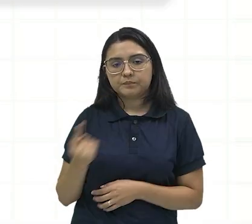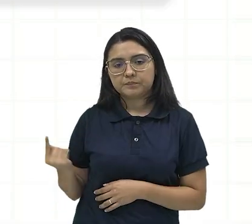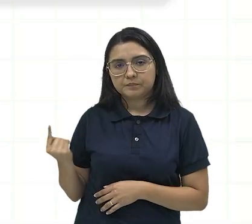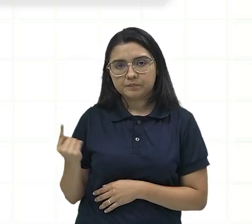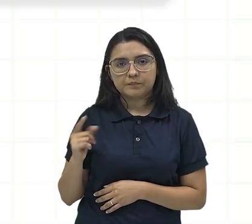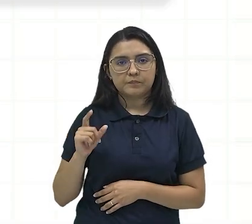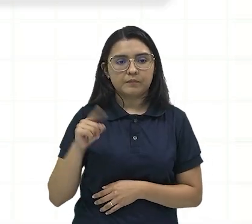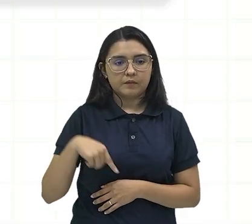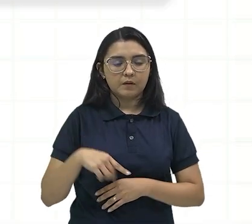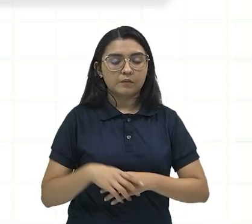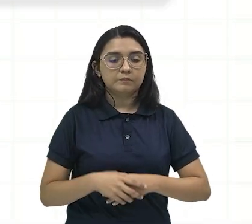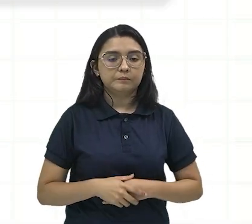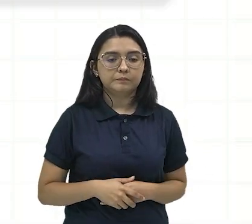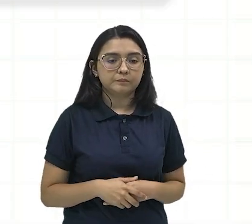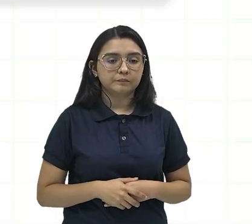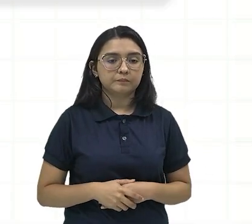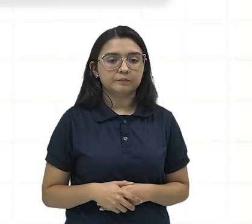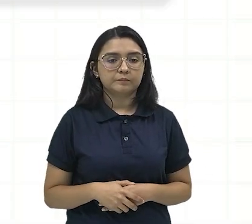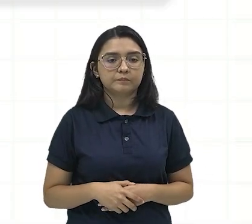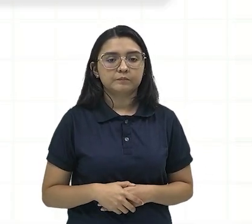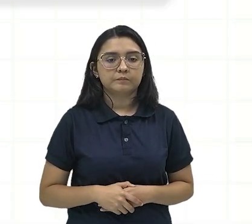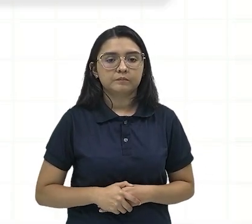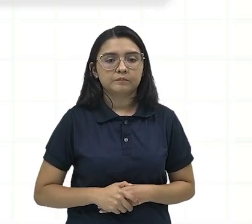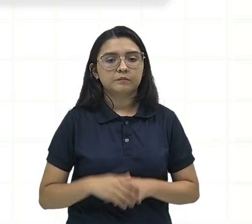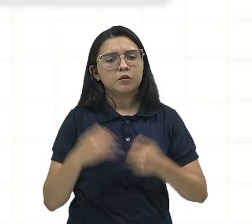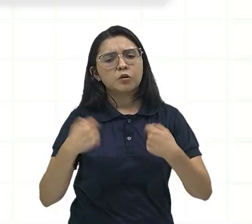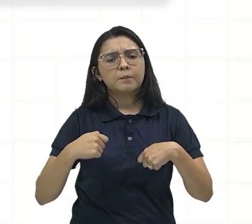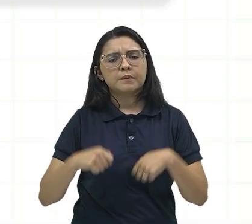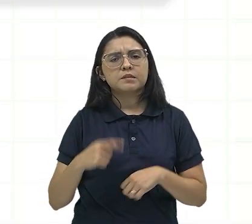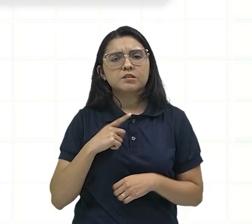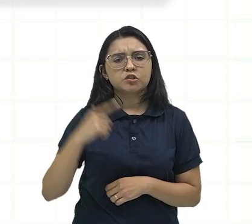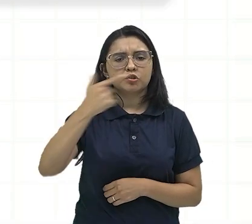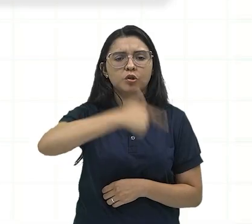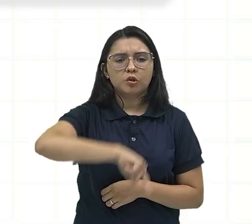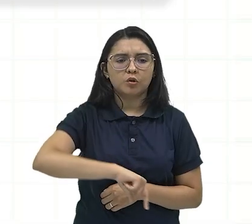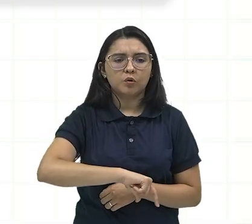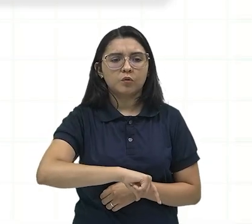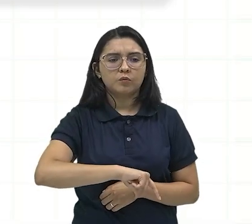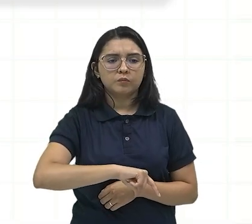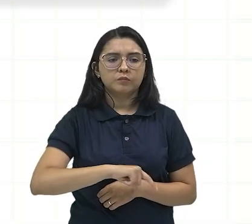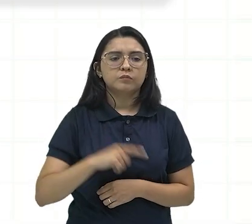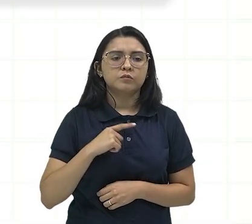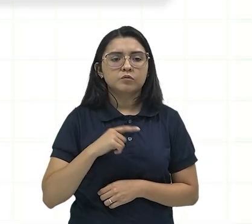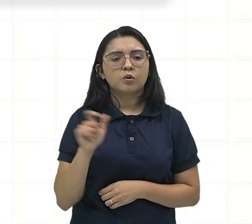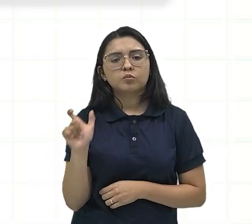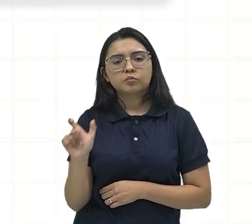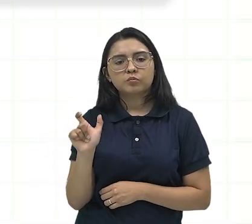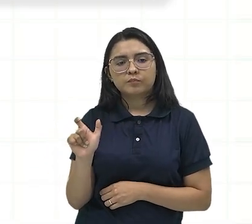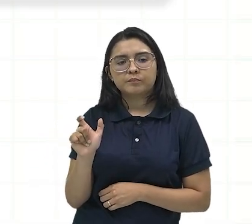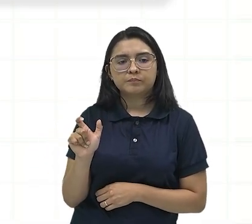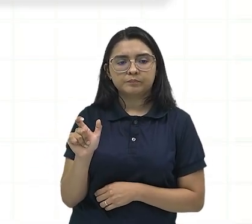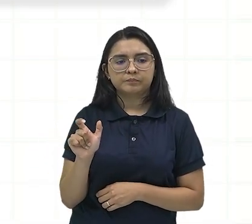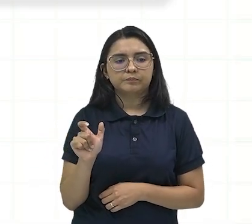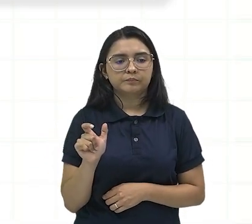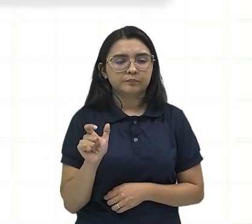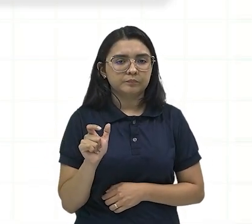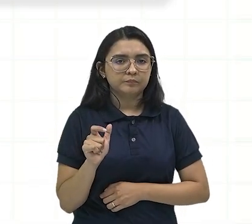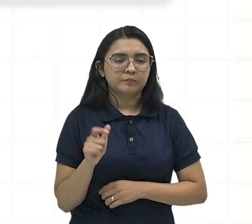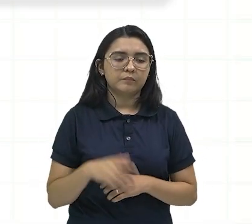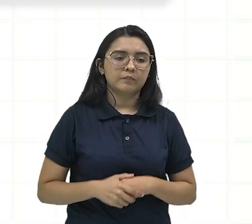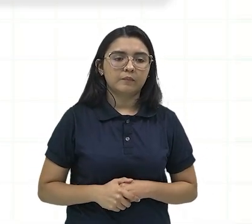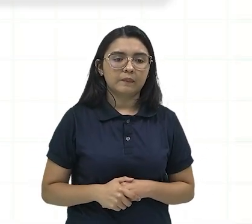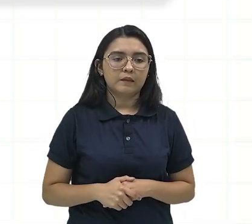esse é o gênero, e aqui não precisa mais repetir, ó, só falou o epíteto específico.